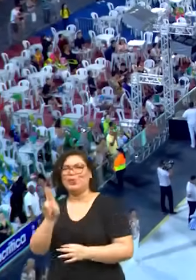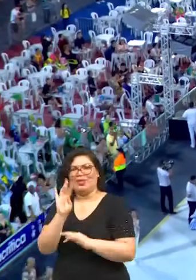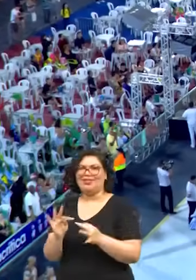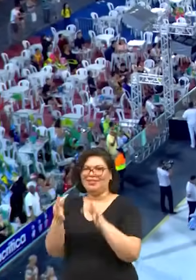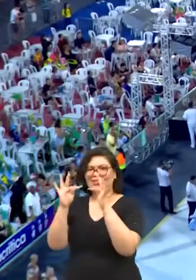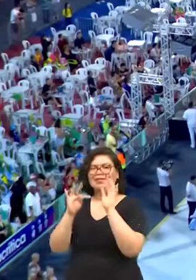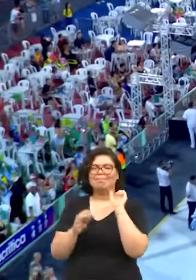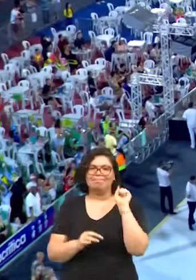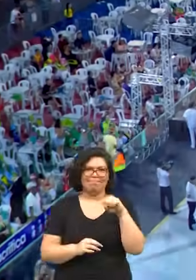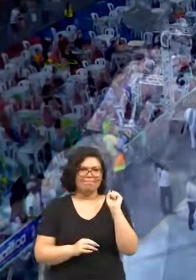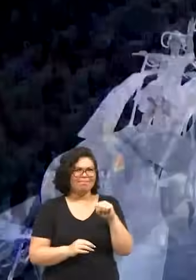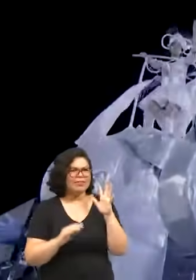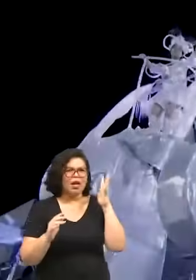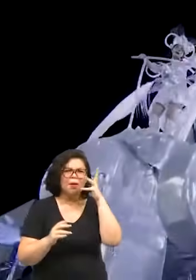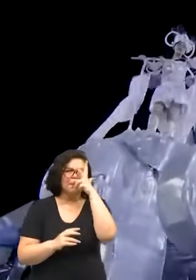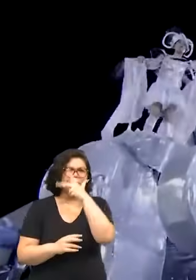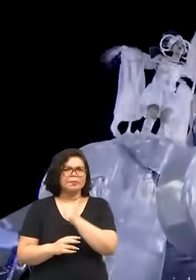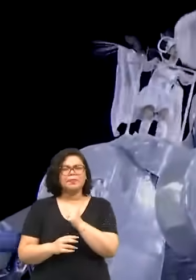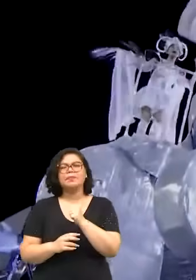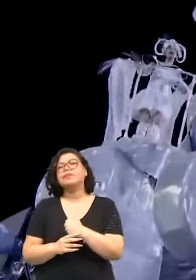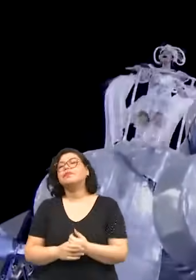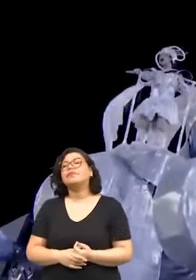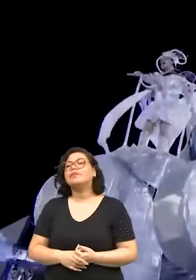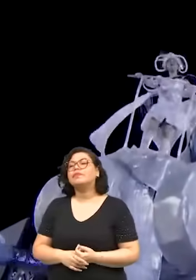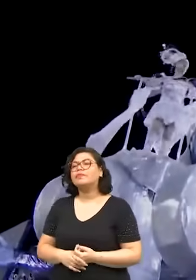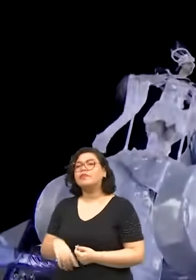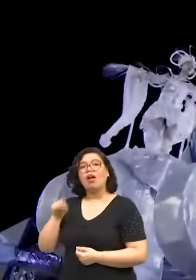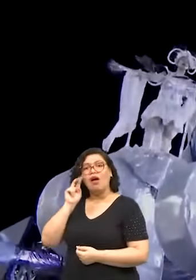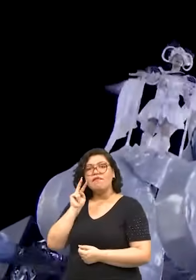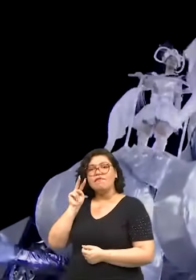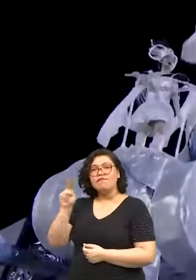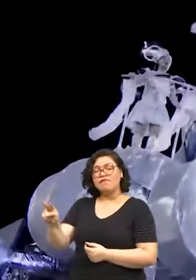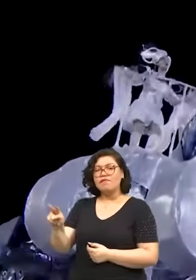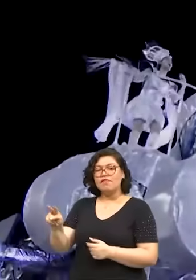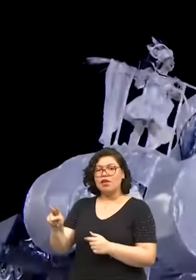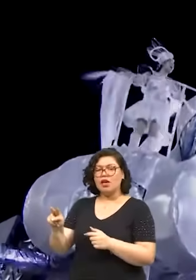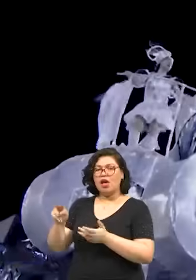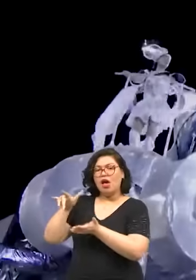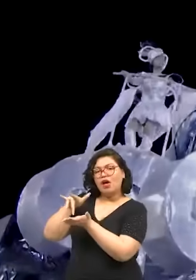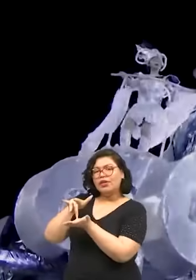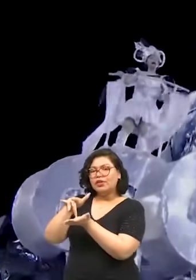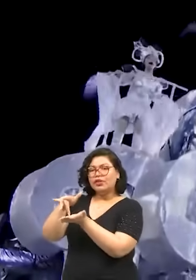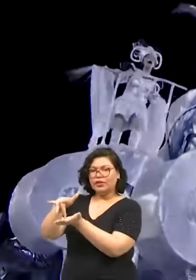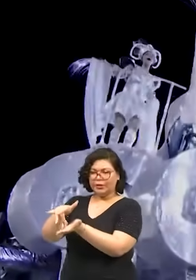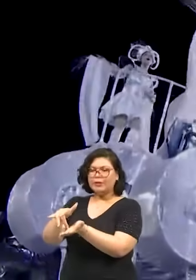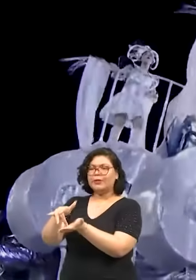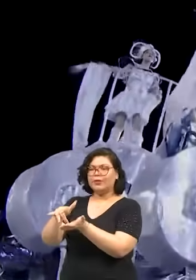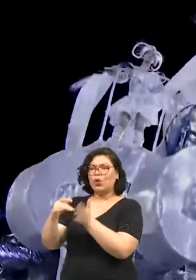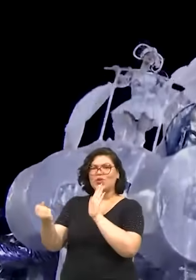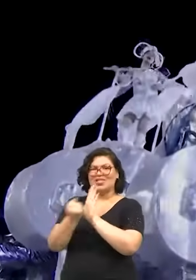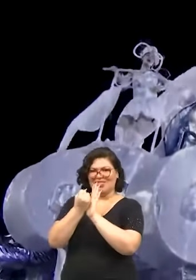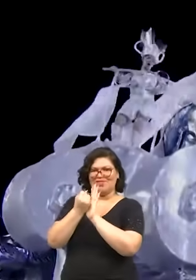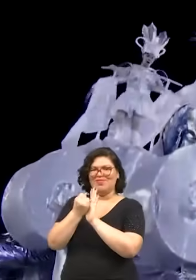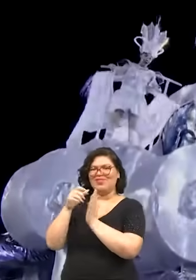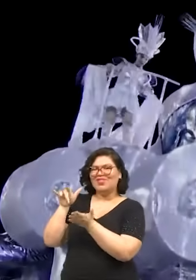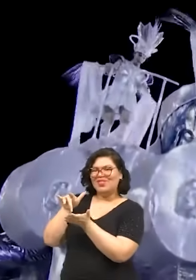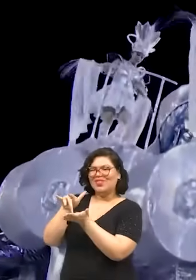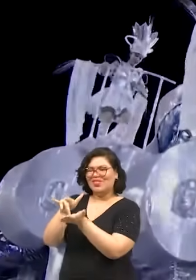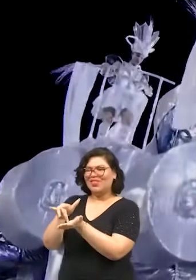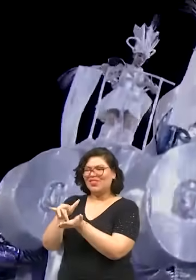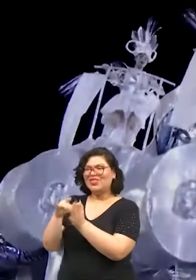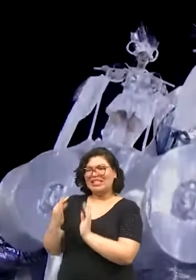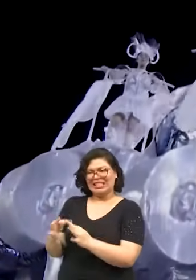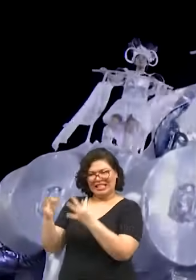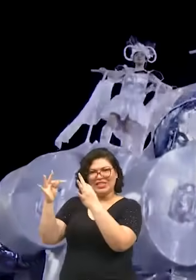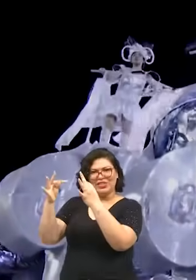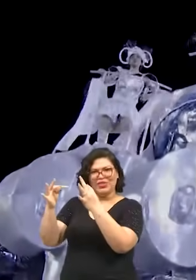tecnologia. Tá belíssimo. Detalhe para o símbolo da escola, o cigano ali, todo tecnológico, né? Bem, bem legal. Sensacional.